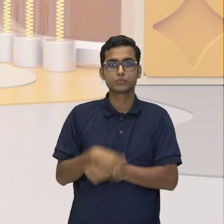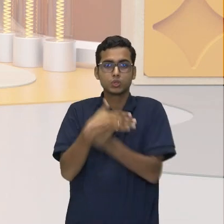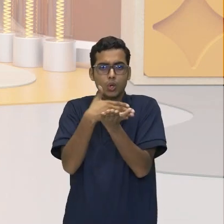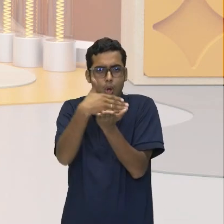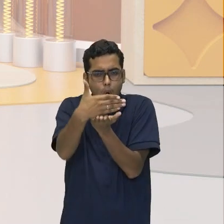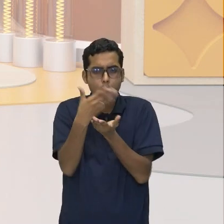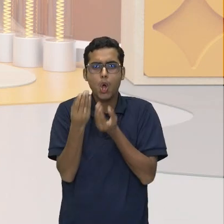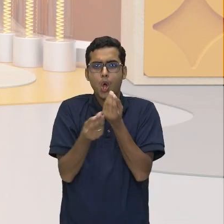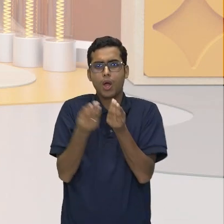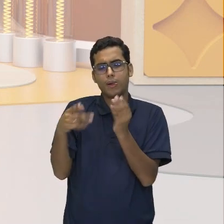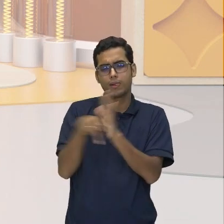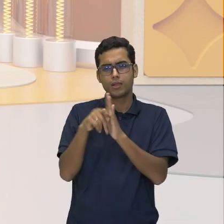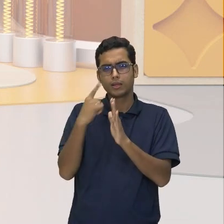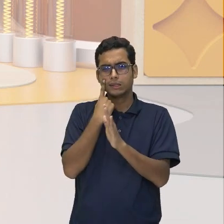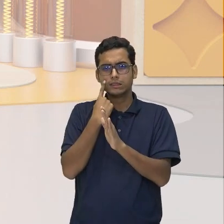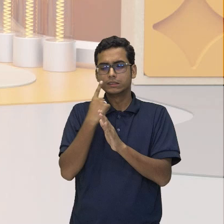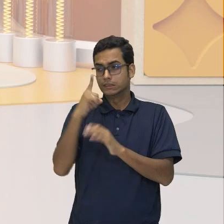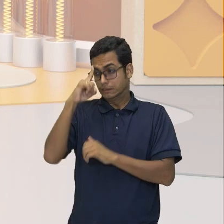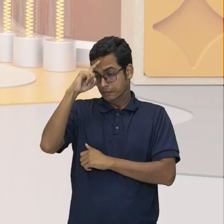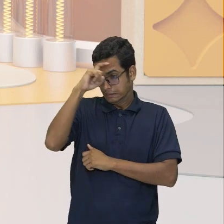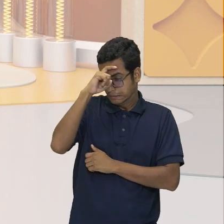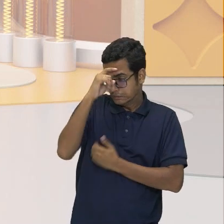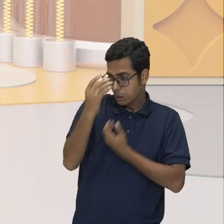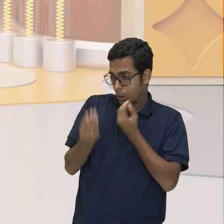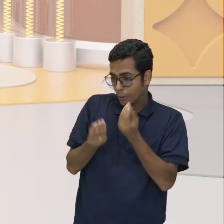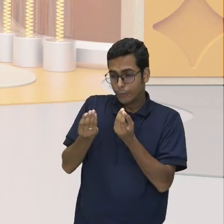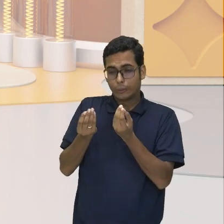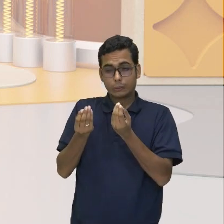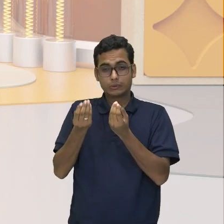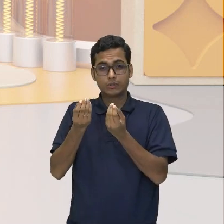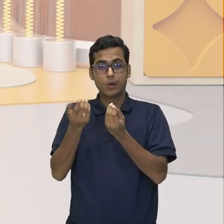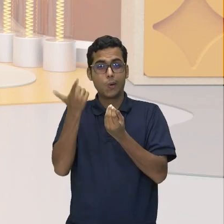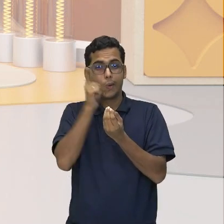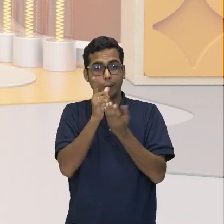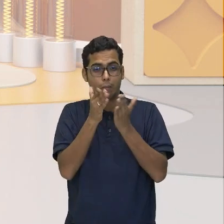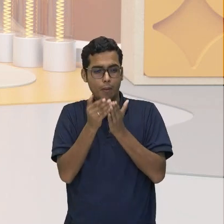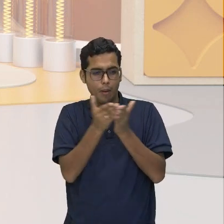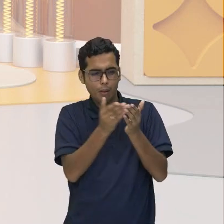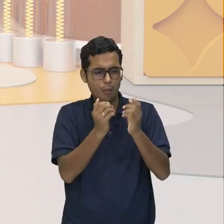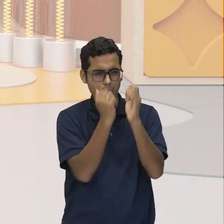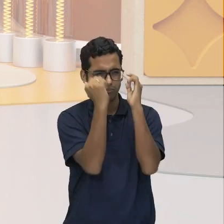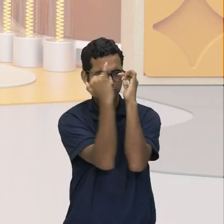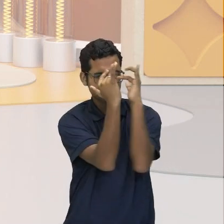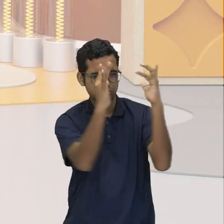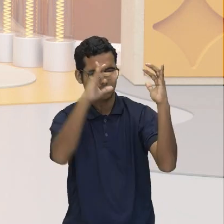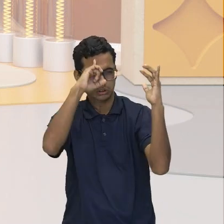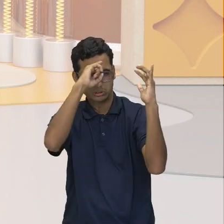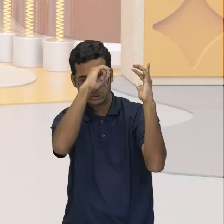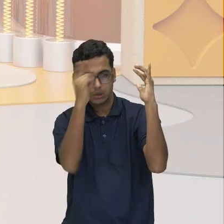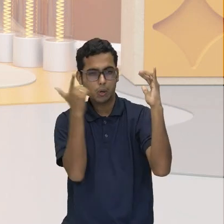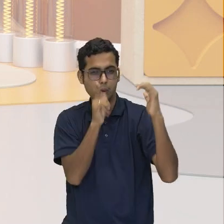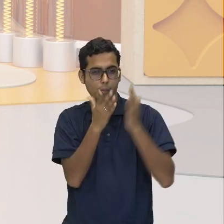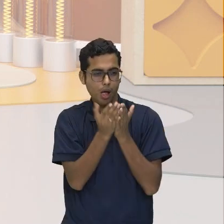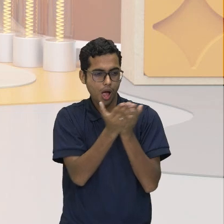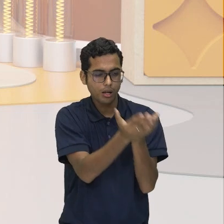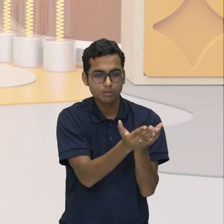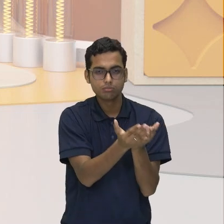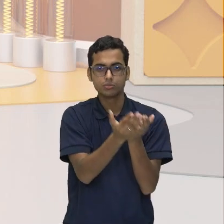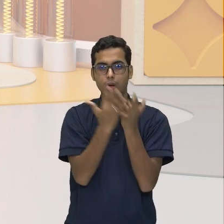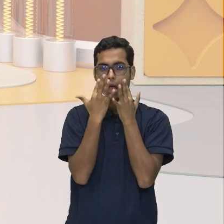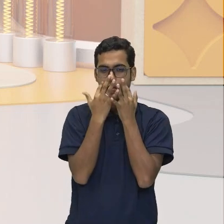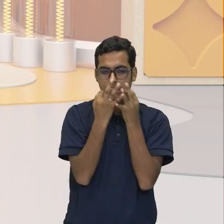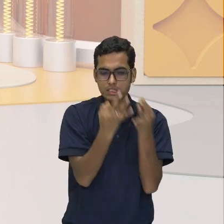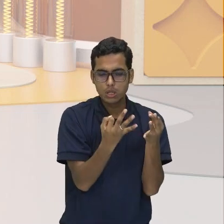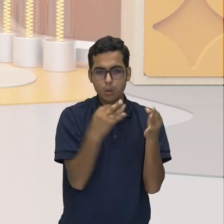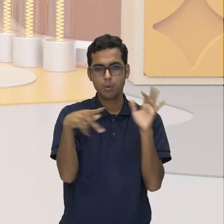de acesso a uma região densa. Então, ela vai deixar essa região de lado, não vai receber atenção imediata.